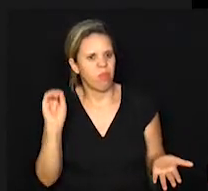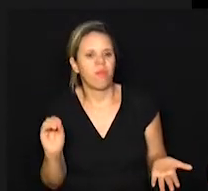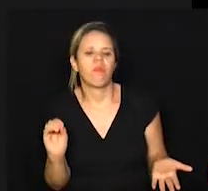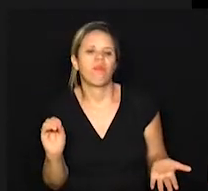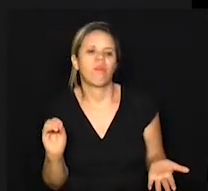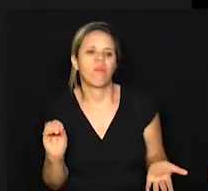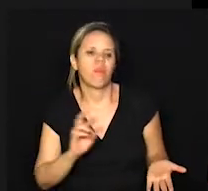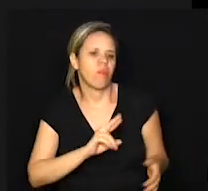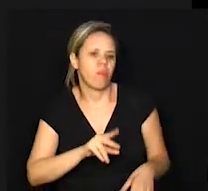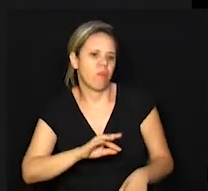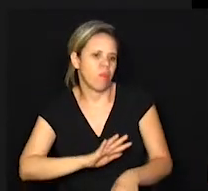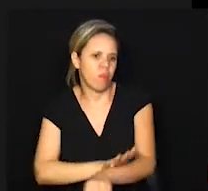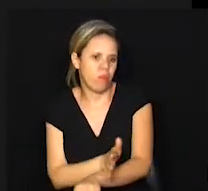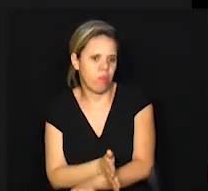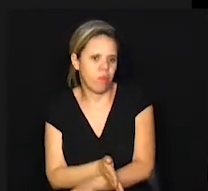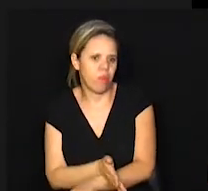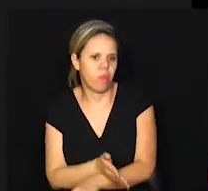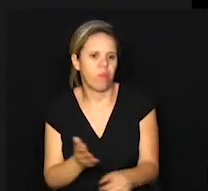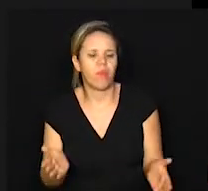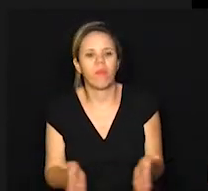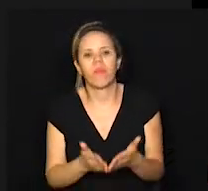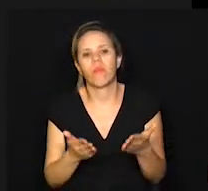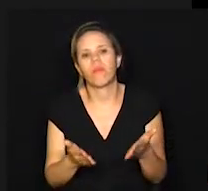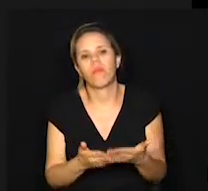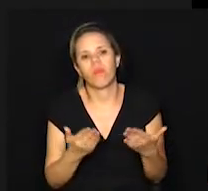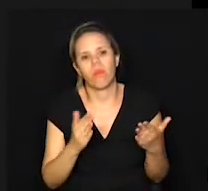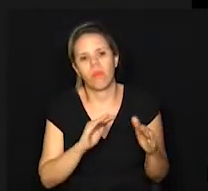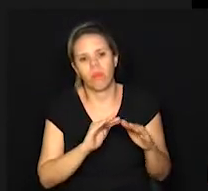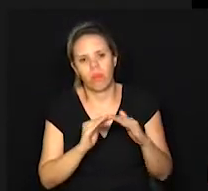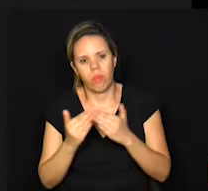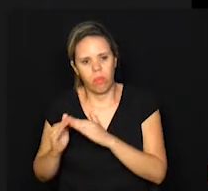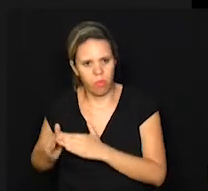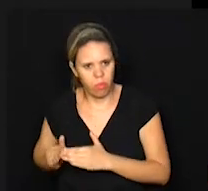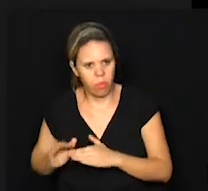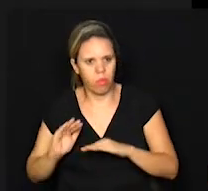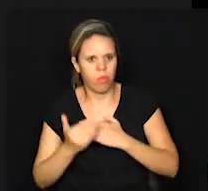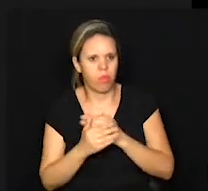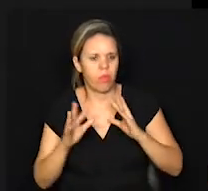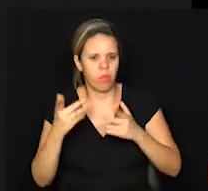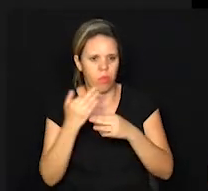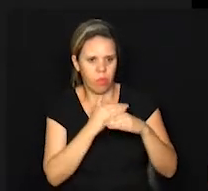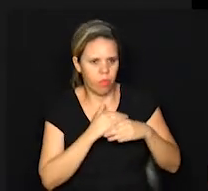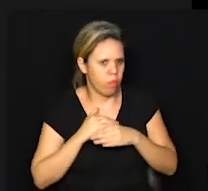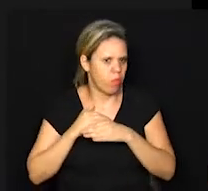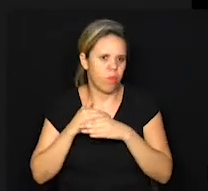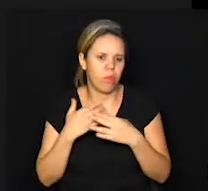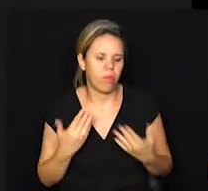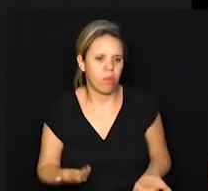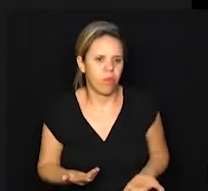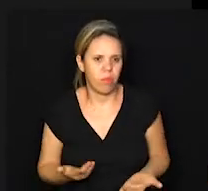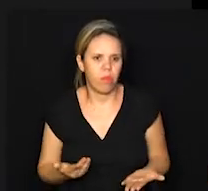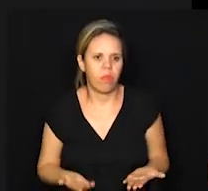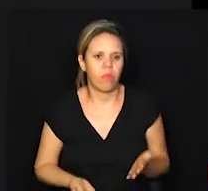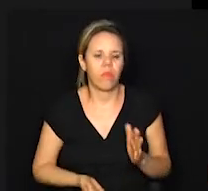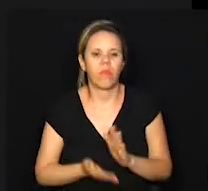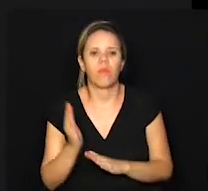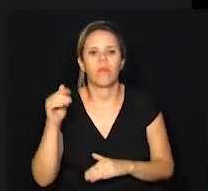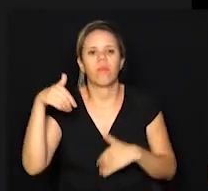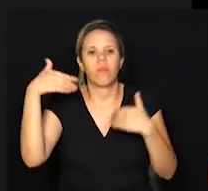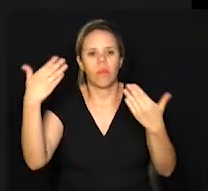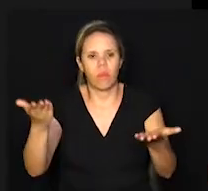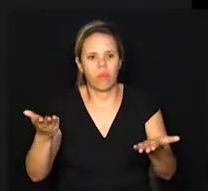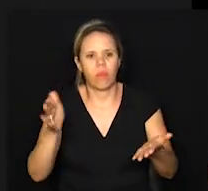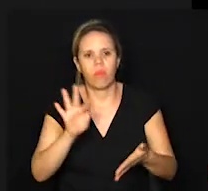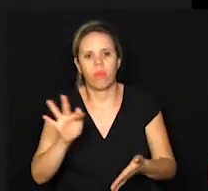que era racismo, porque na quebrada, na periferia, todo mundo é igual. Mas quando eu fui para o